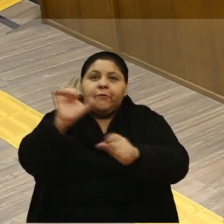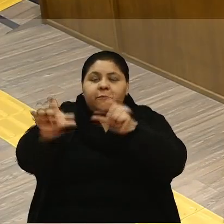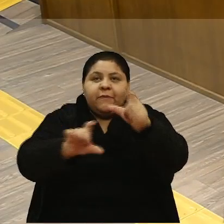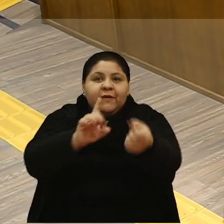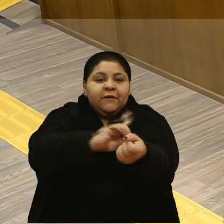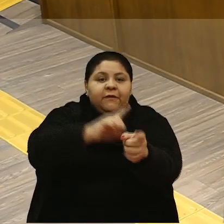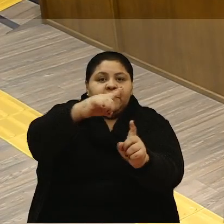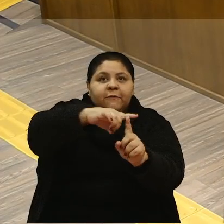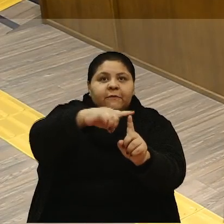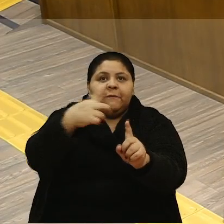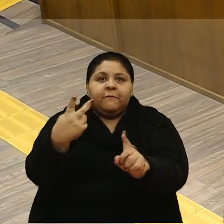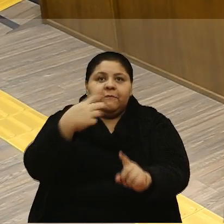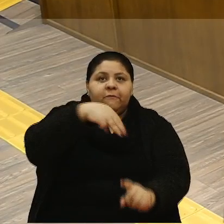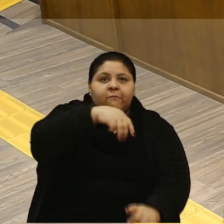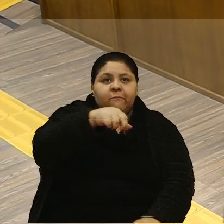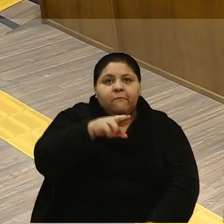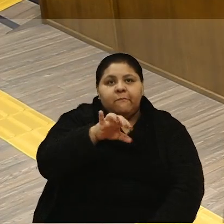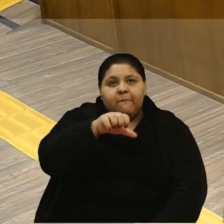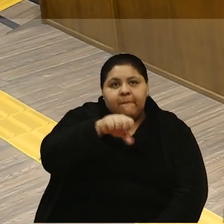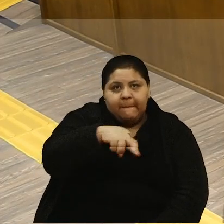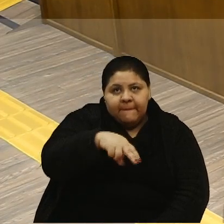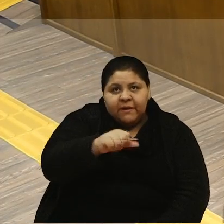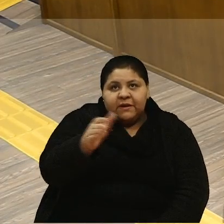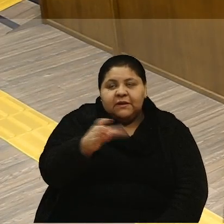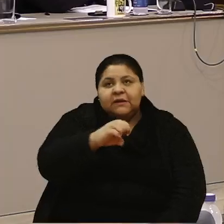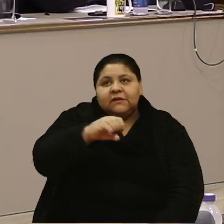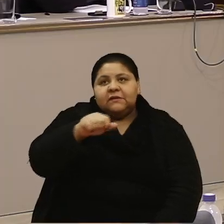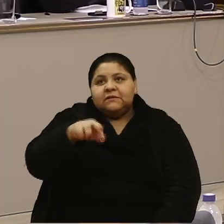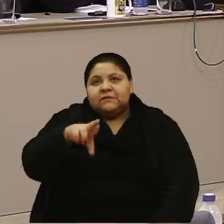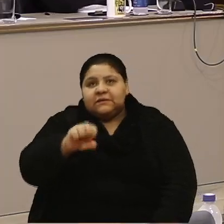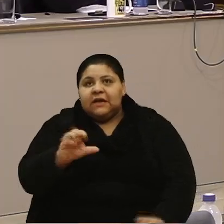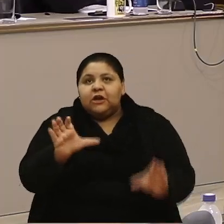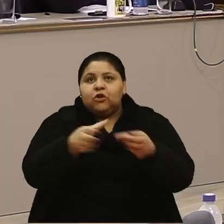2, Marina e Sara, da turma 108. Parabéns.